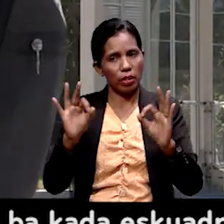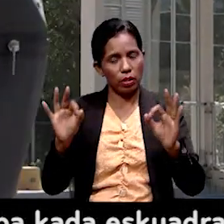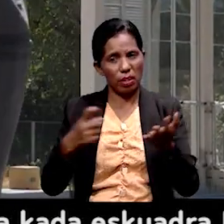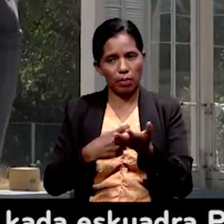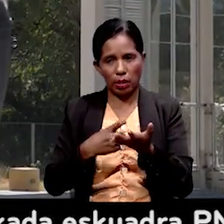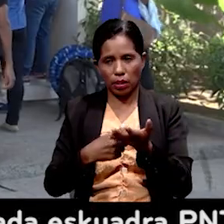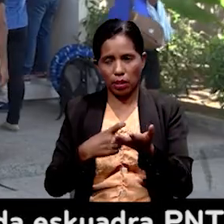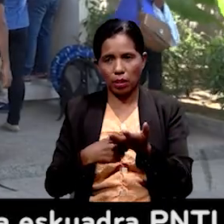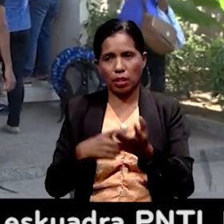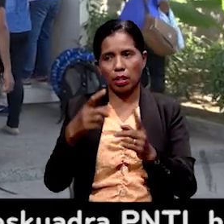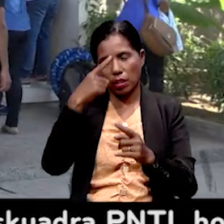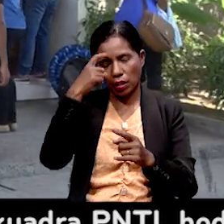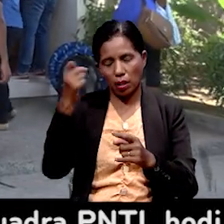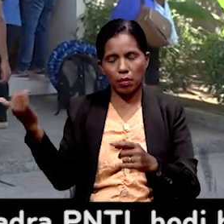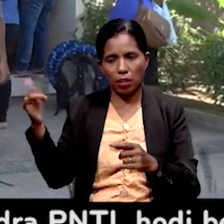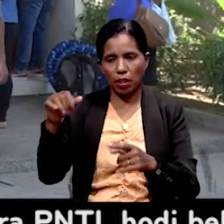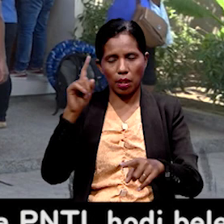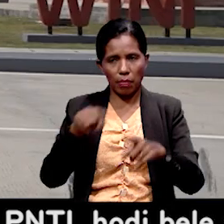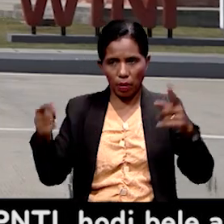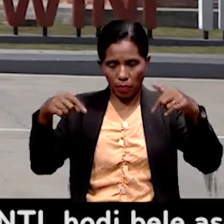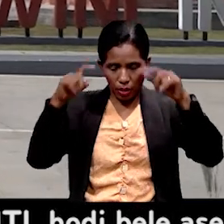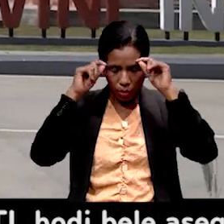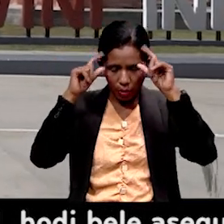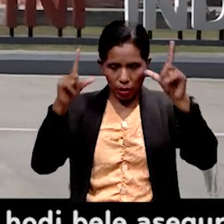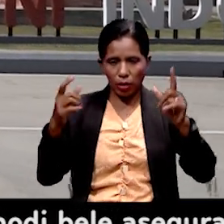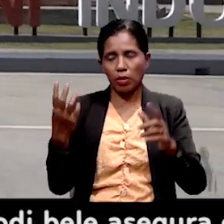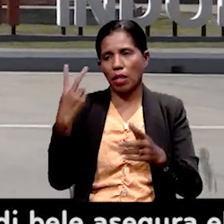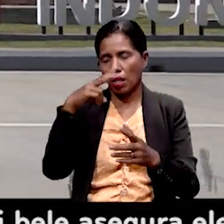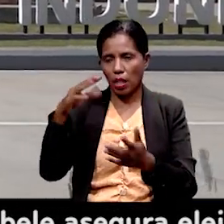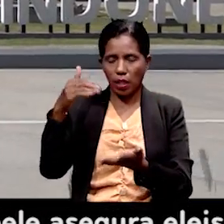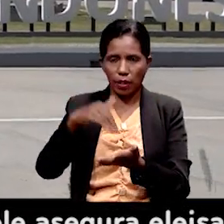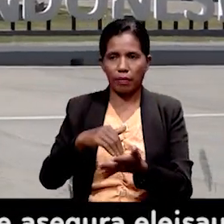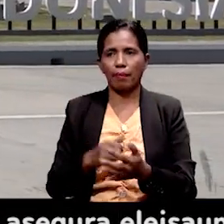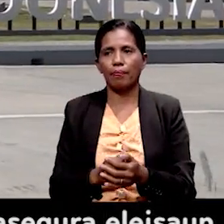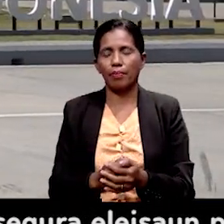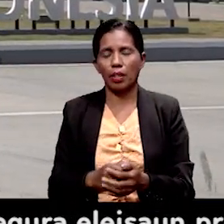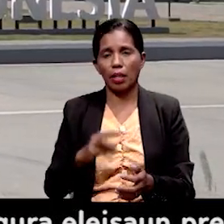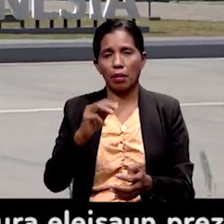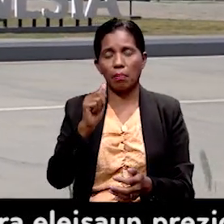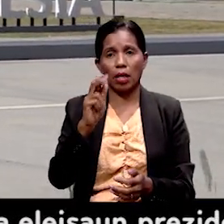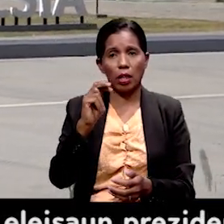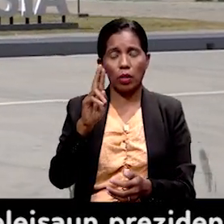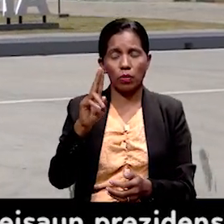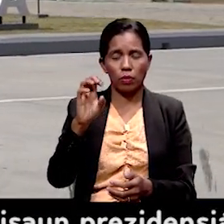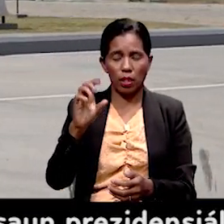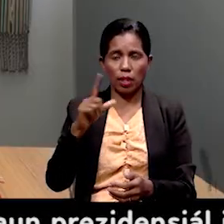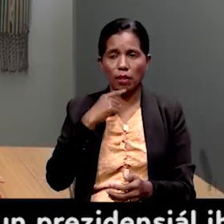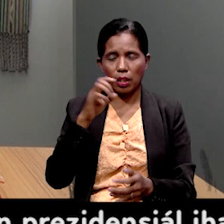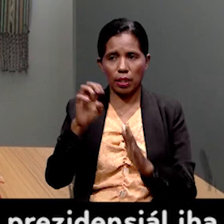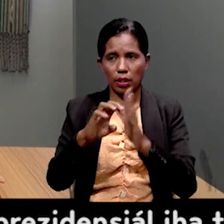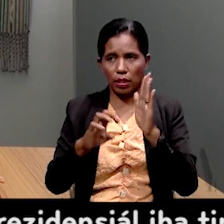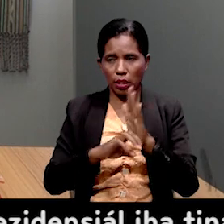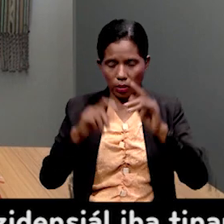situasaun ma kobriga Sira labele fila mai Timor-Leste atu halo renovasaun. Manuel Cárceres explica dadaun ne estado Timor-Leste mos